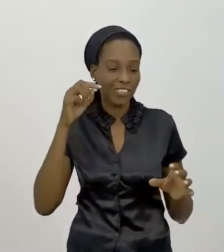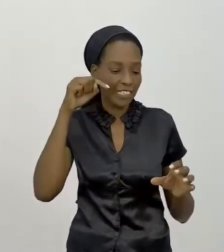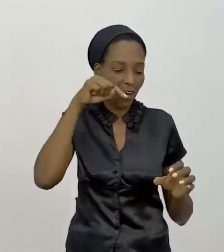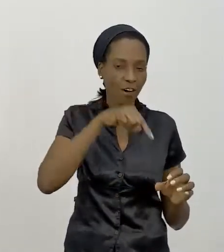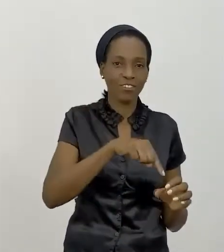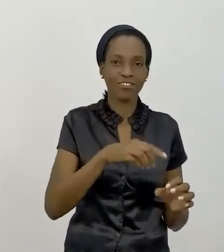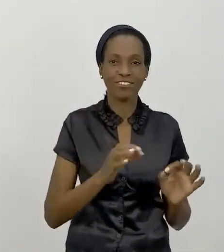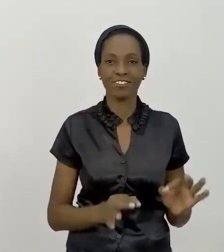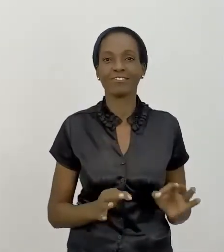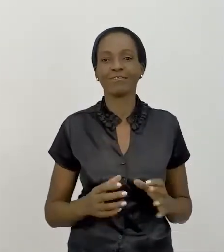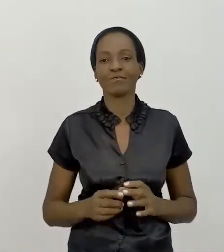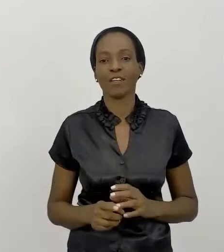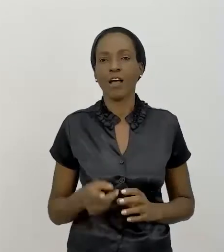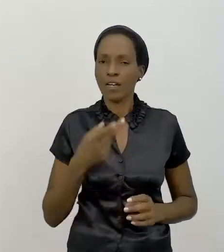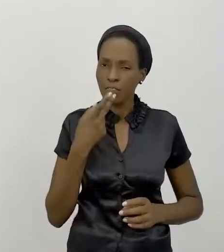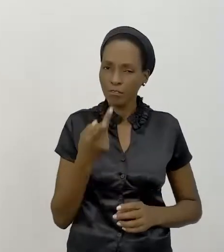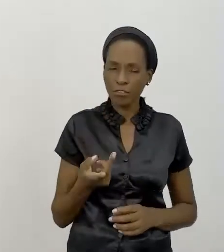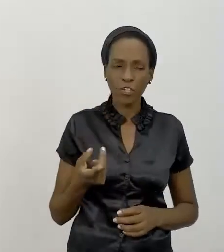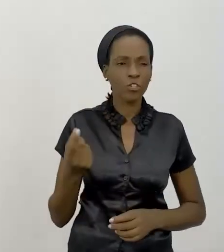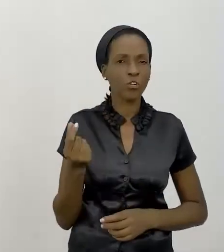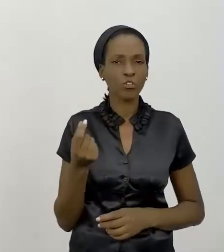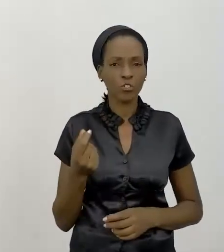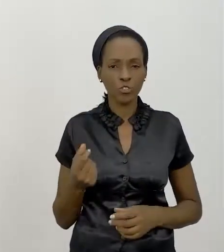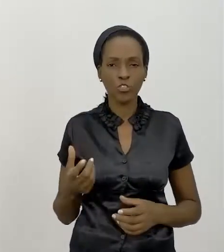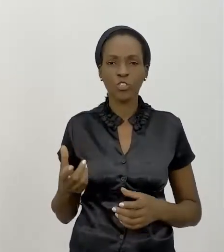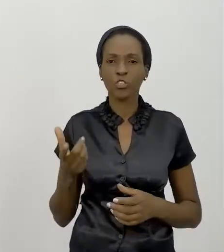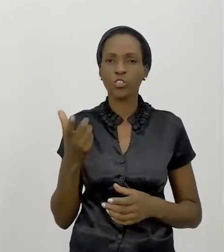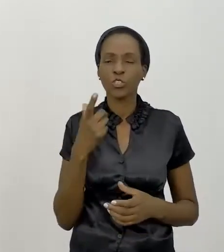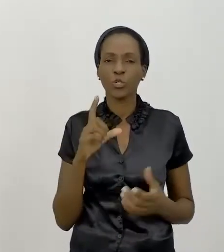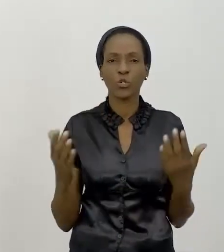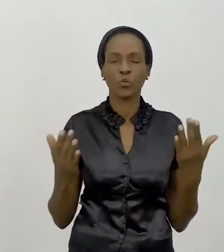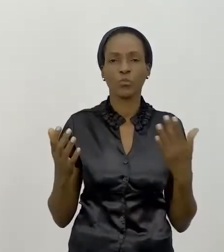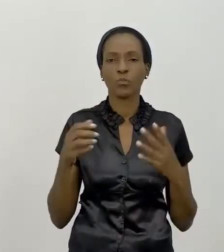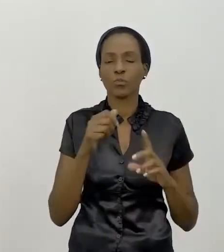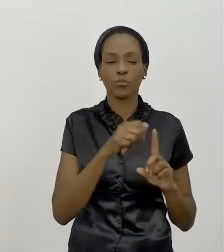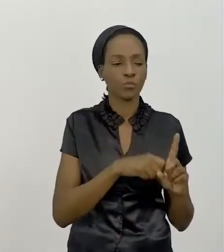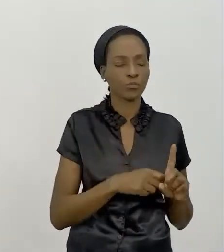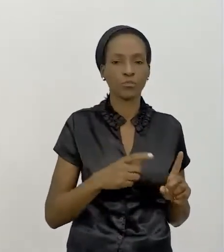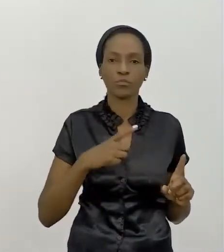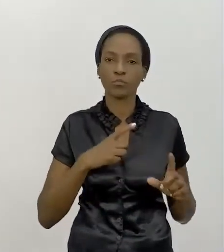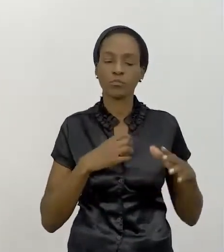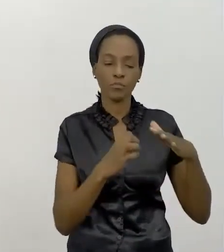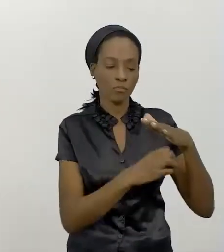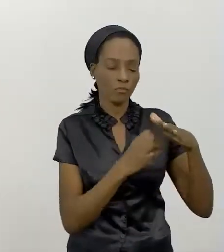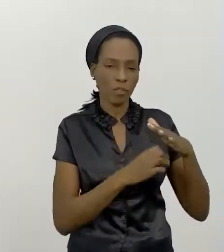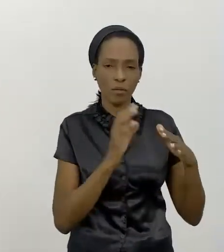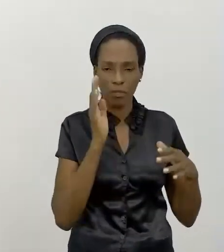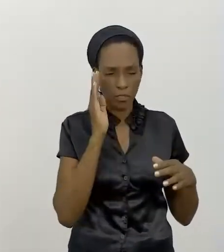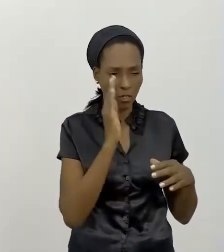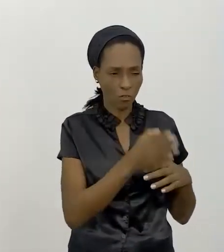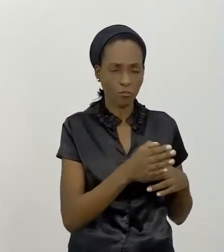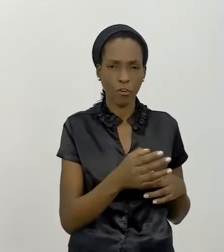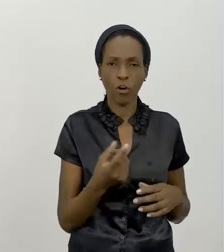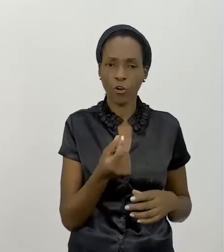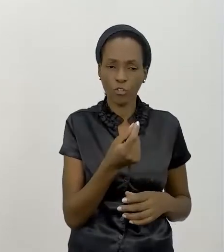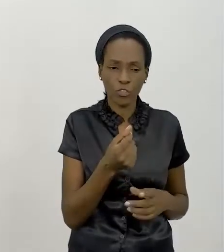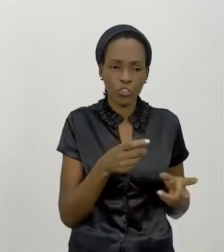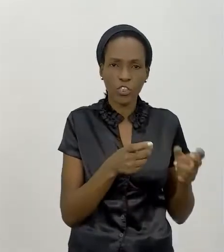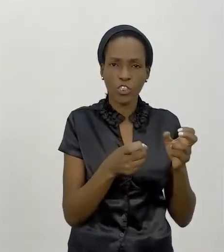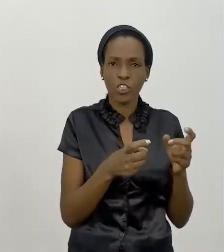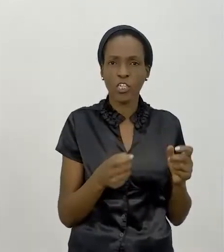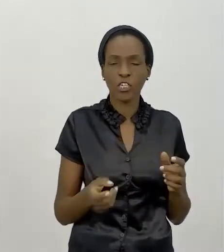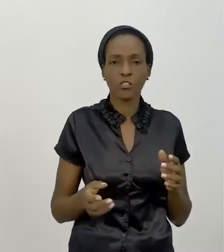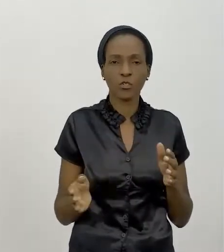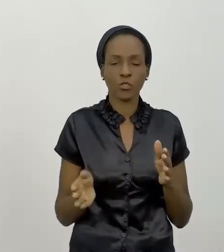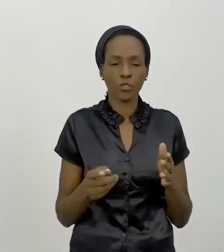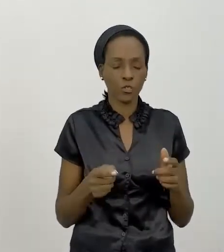gente falou de lucro, né? Em relação ao mês, a gente tinha uma empresa que tinha uma previsão de lucro no primeiro trimestre e a